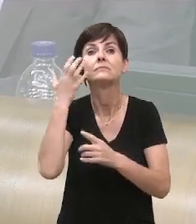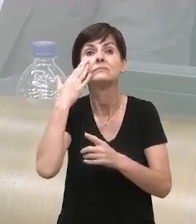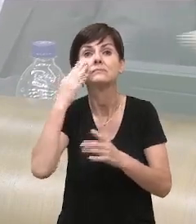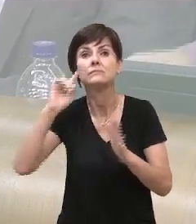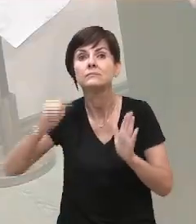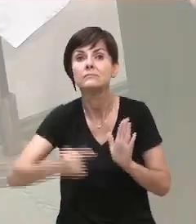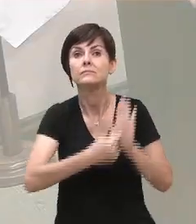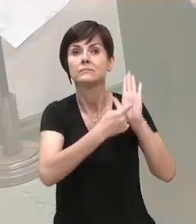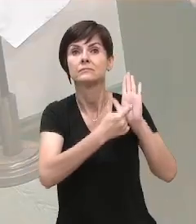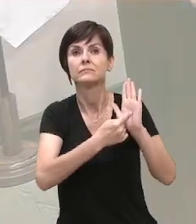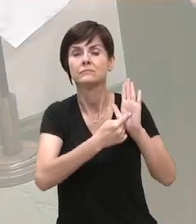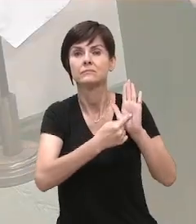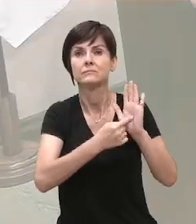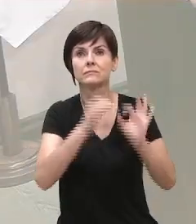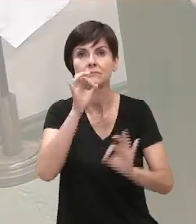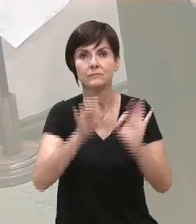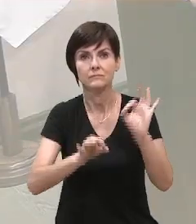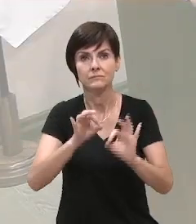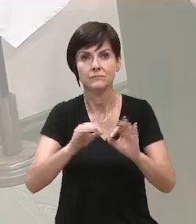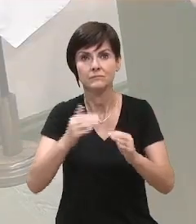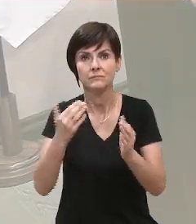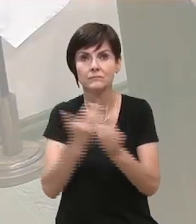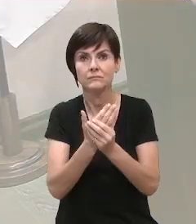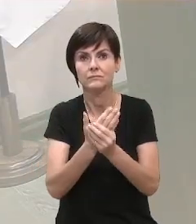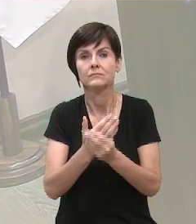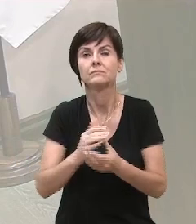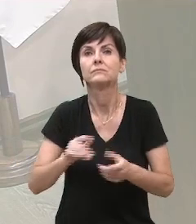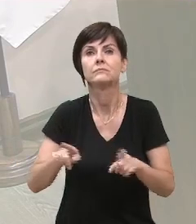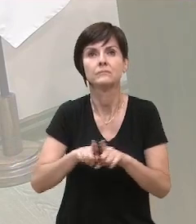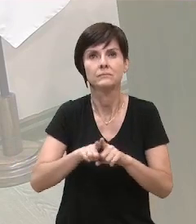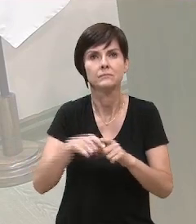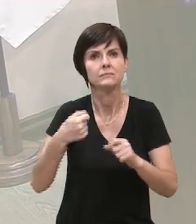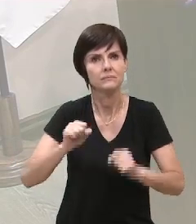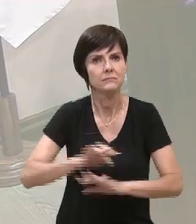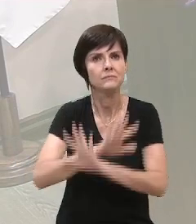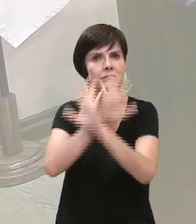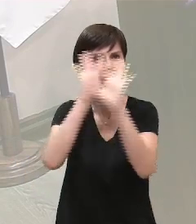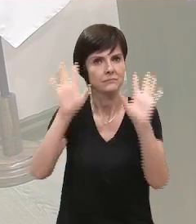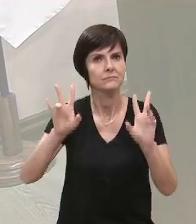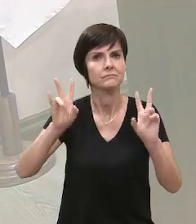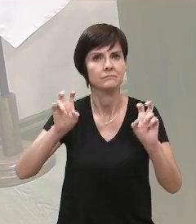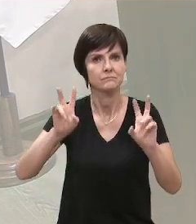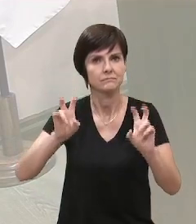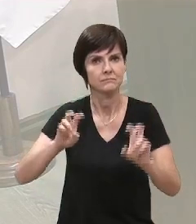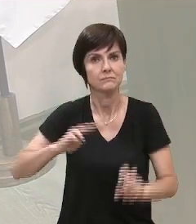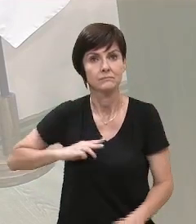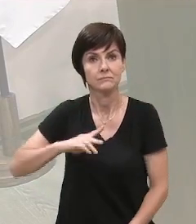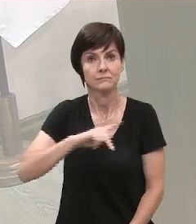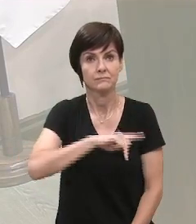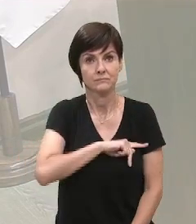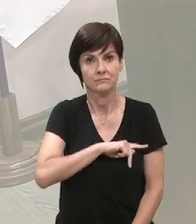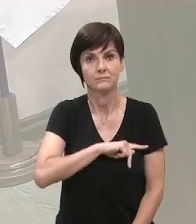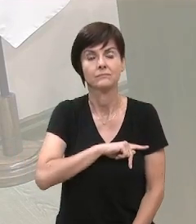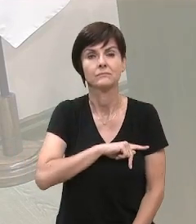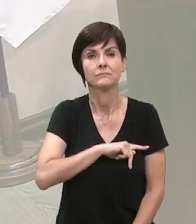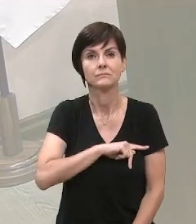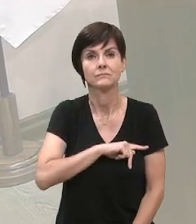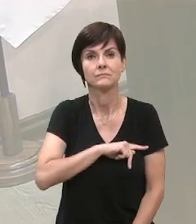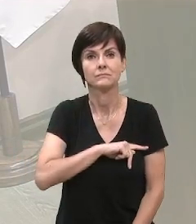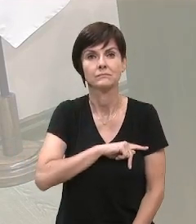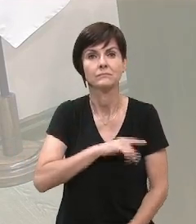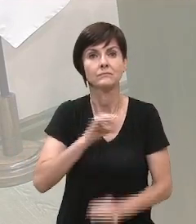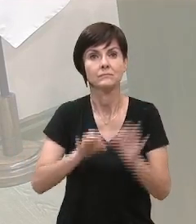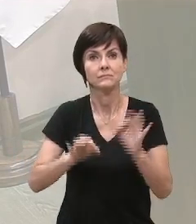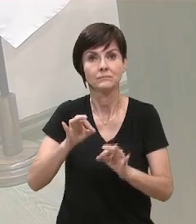processo. Sim, e é preciso entender que esse quesito, o Ministério Público, Tribunal de